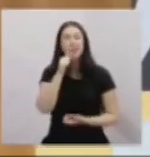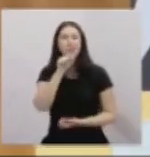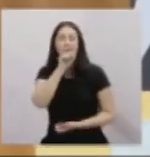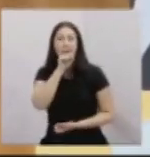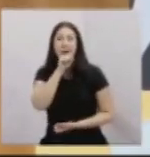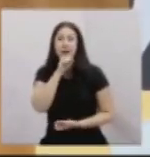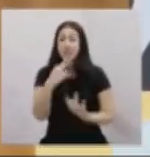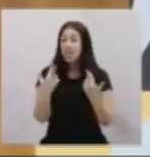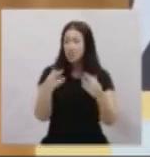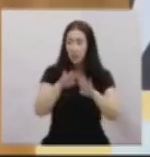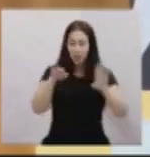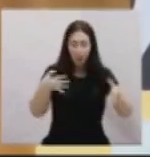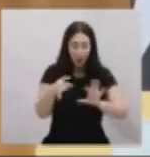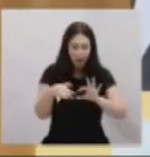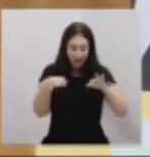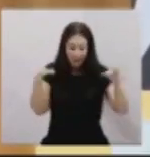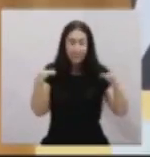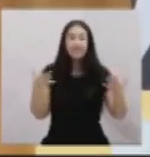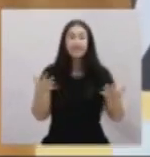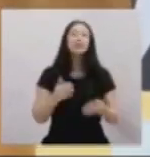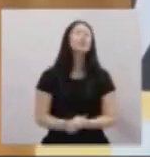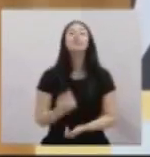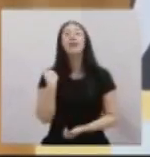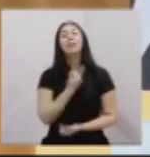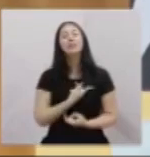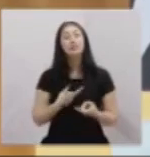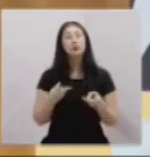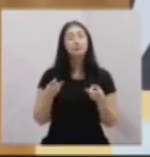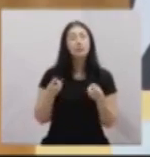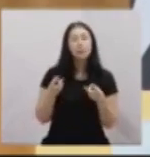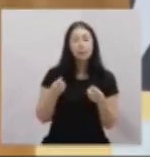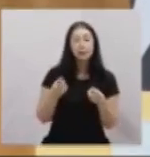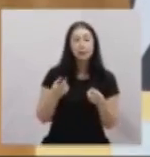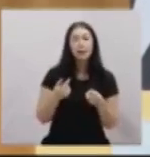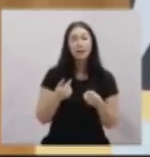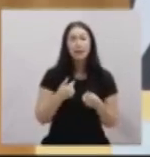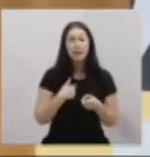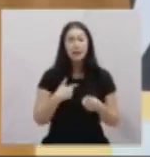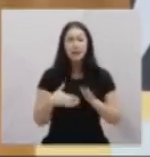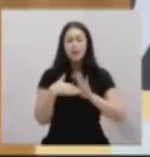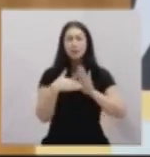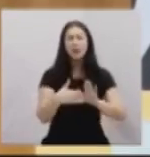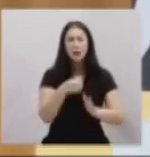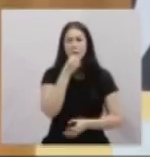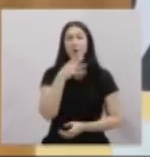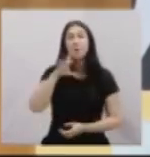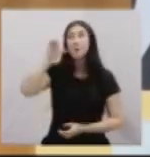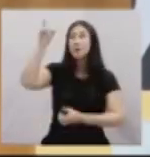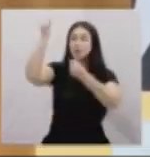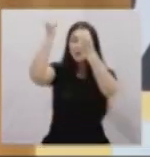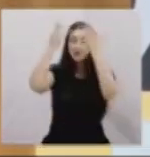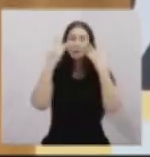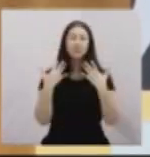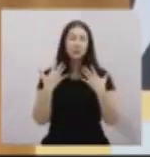presente para mim, né? A gente vê que a nossa doação vale a pena. Deus nos abençoa. Isso aí,